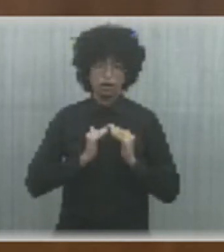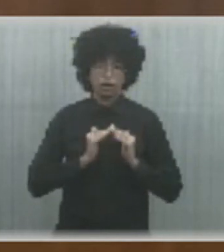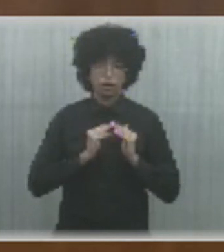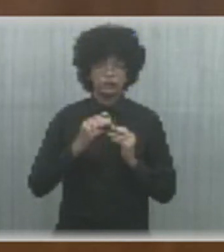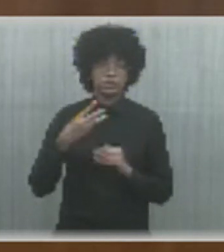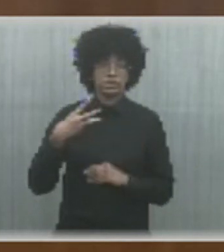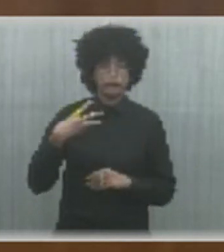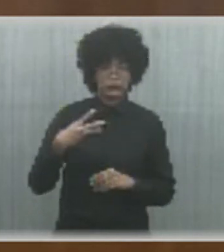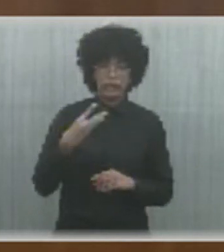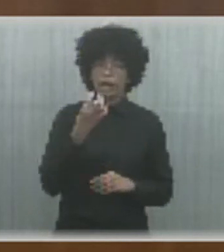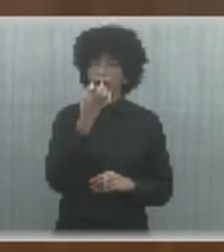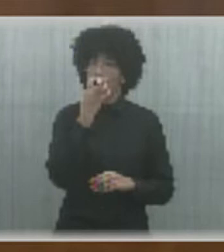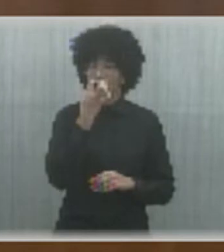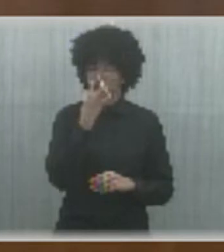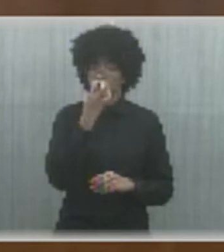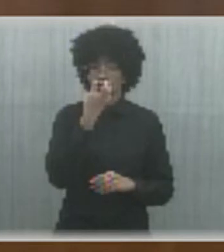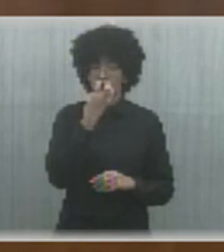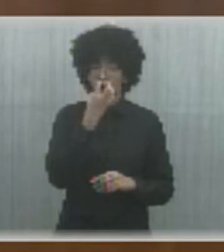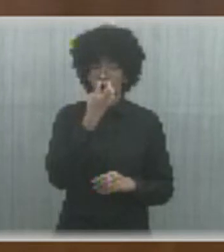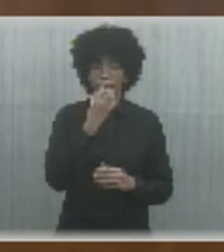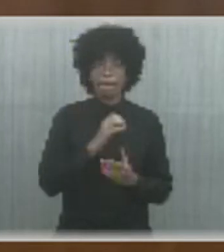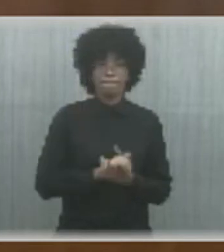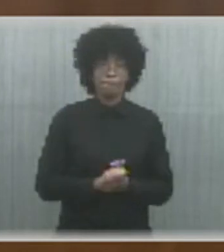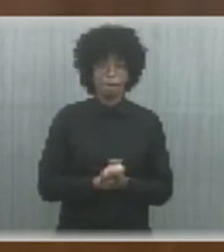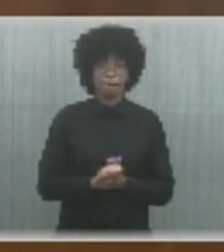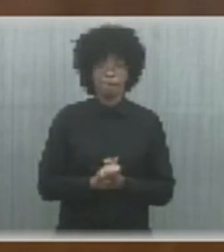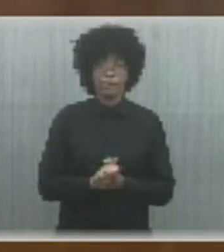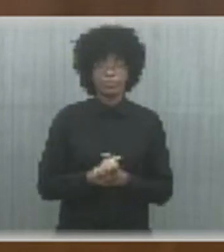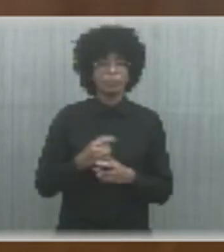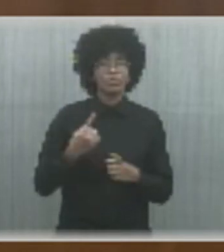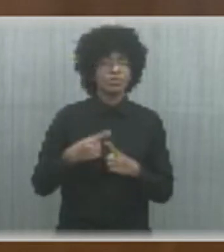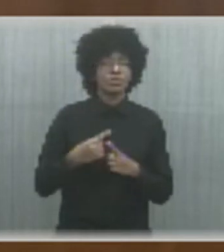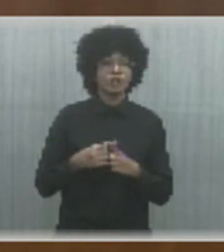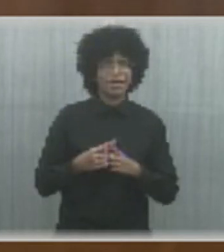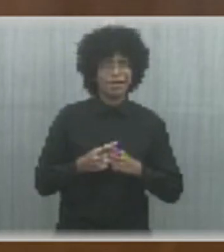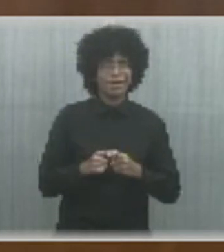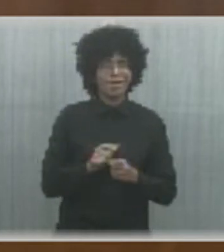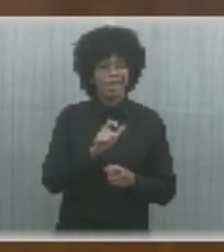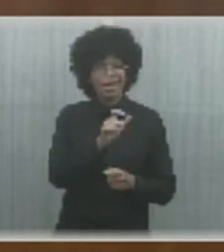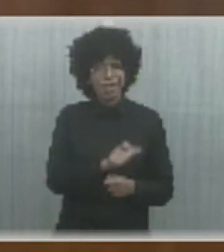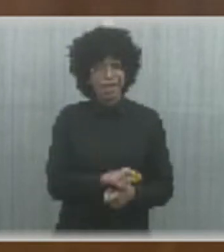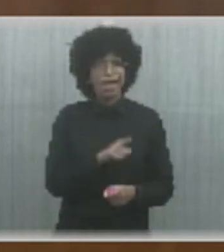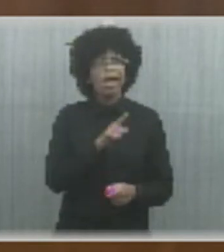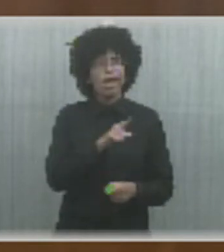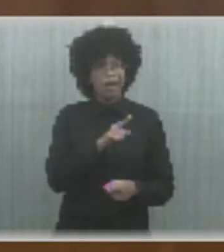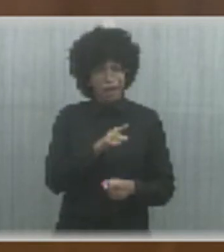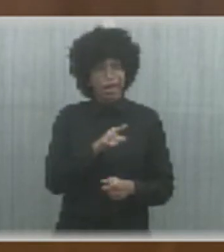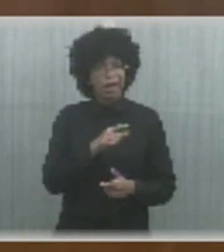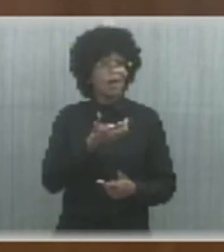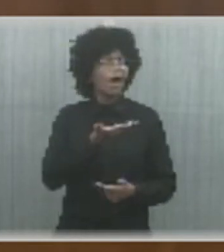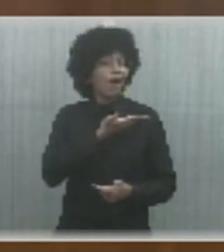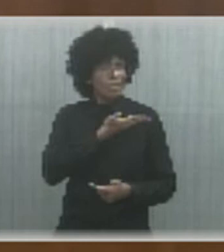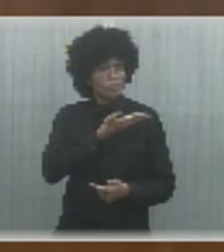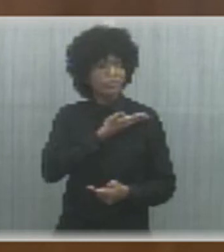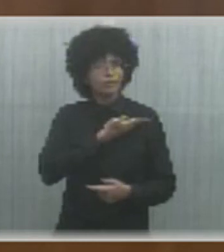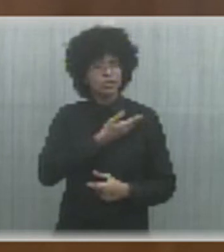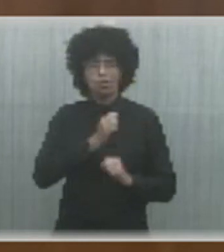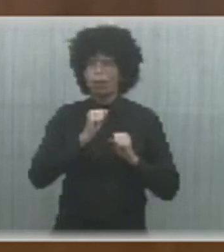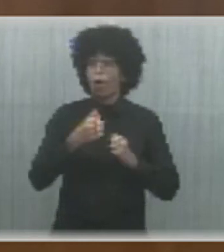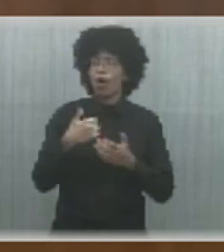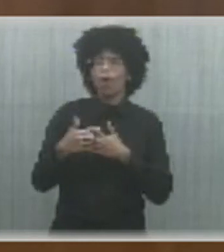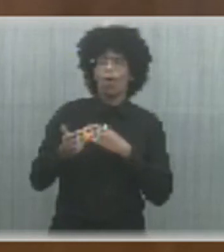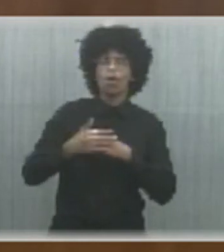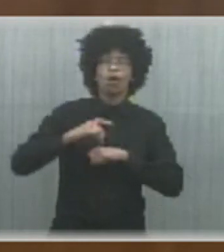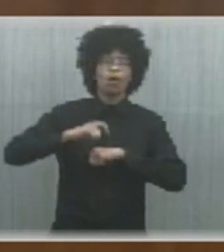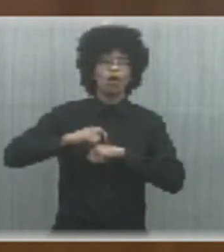3 cachorros, porque o animal, ele, ele é um amigo, né? Então, nós